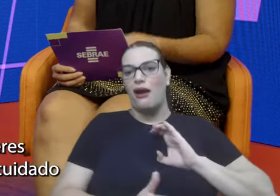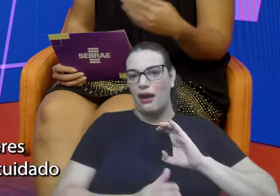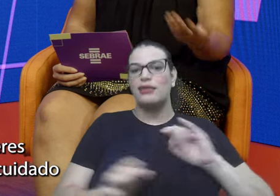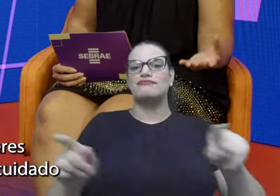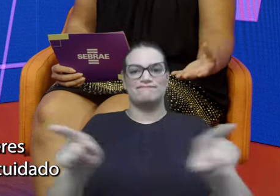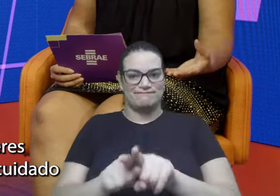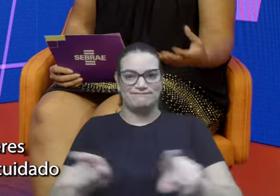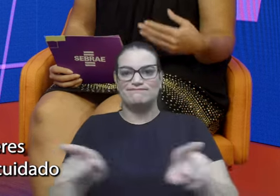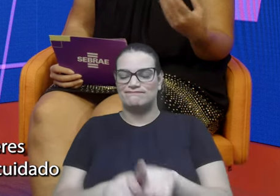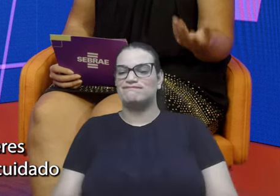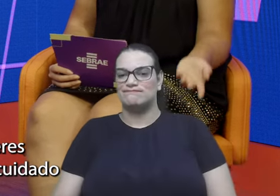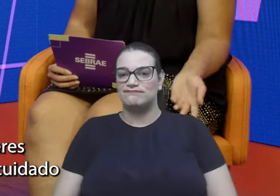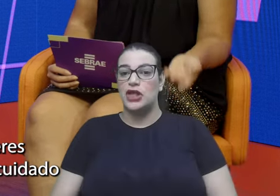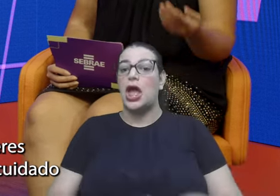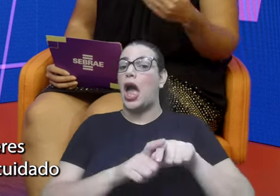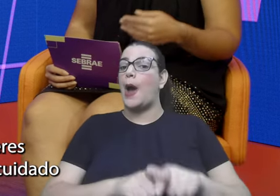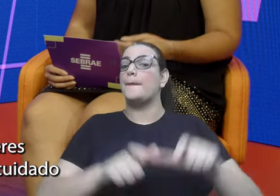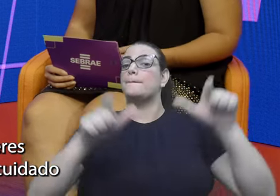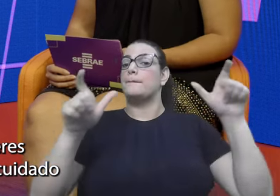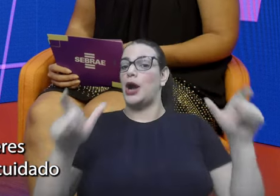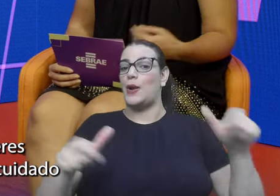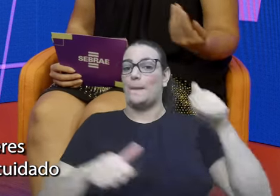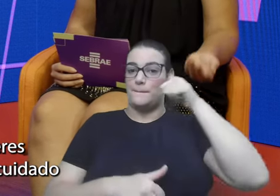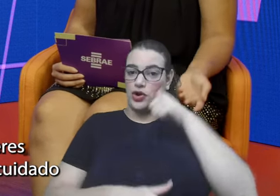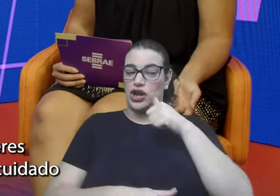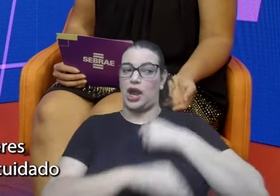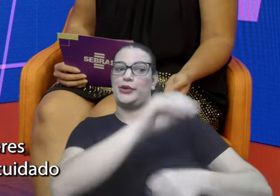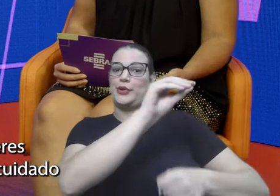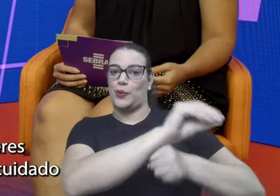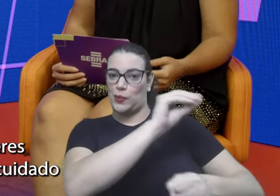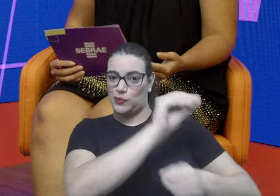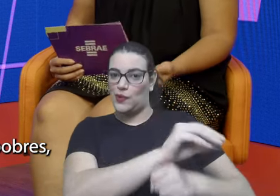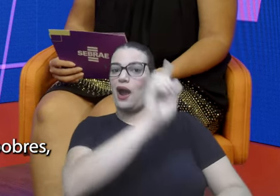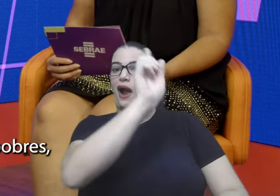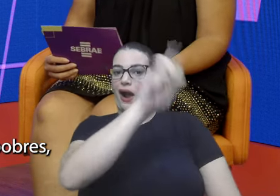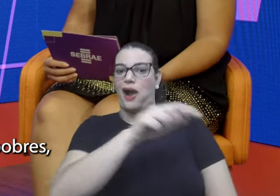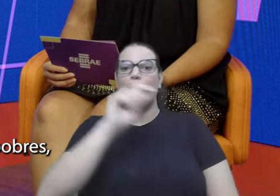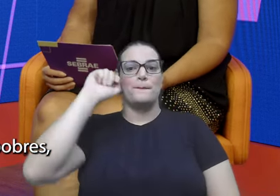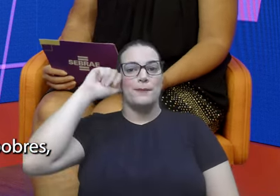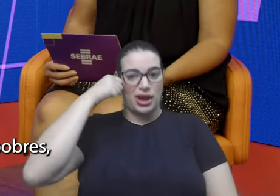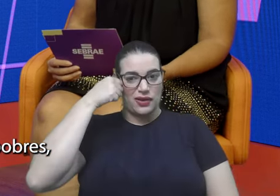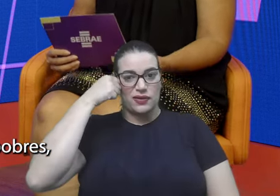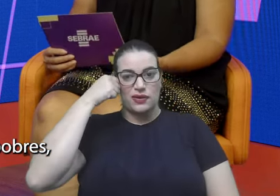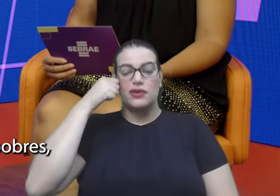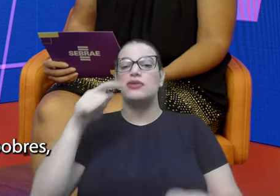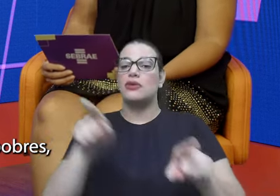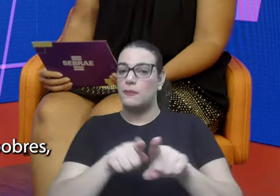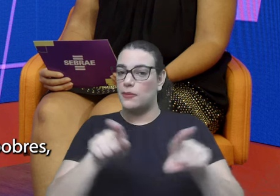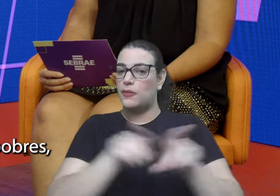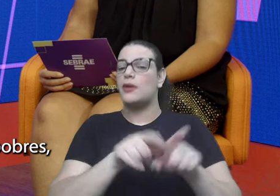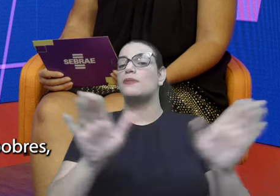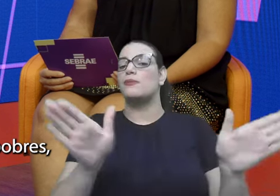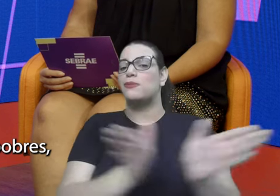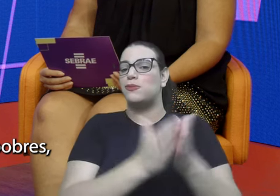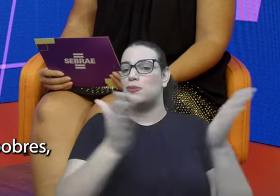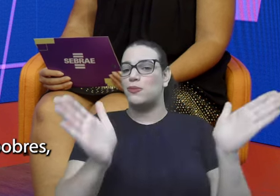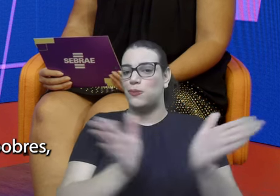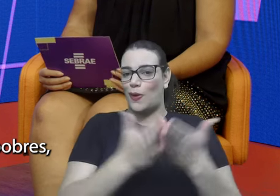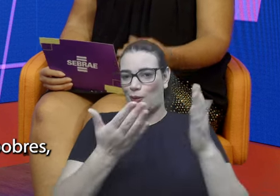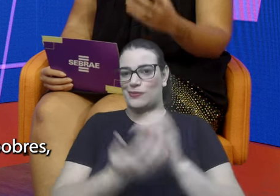A grande maioria das mulheres que se dedicam ao trabalho do Cuidado são mulheres pretas e mulheres pobres